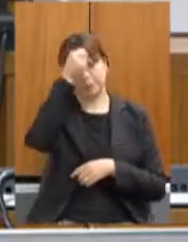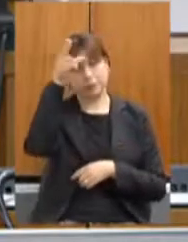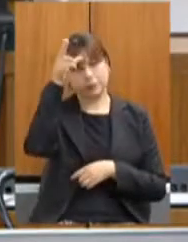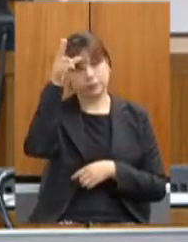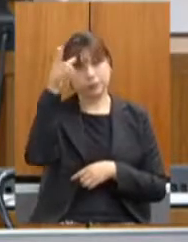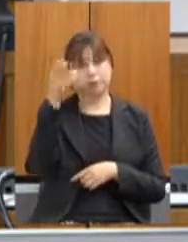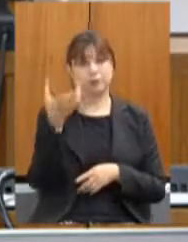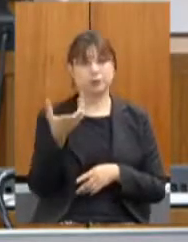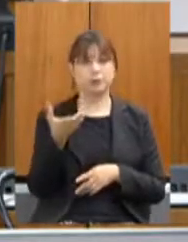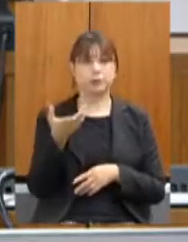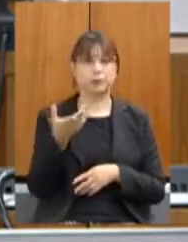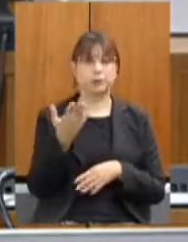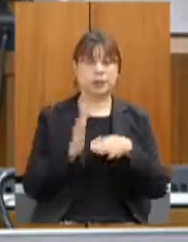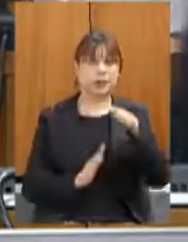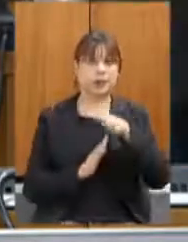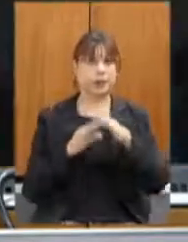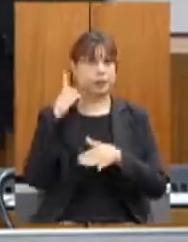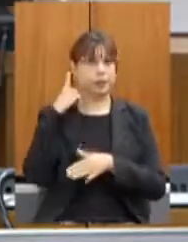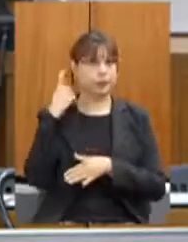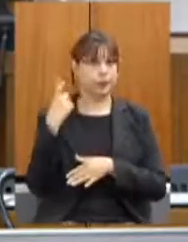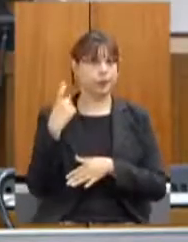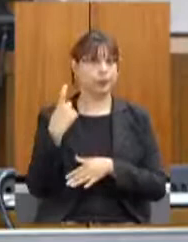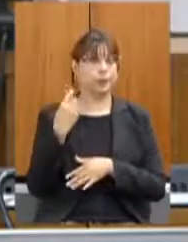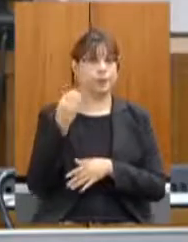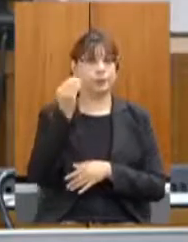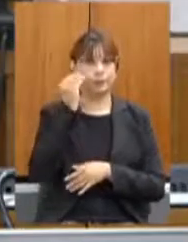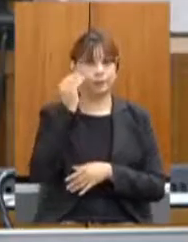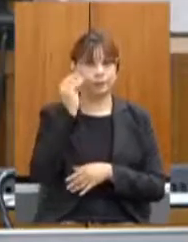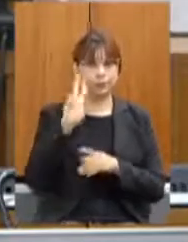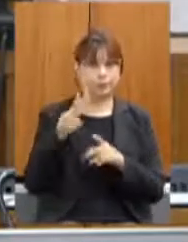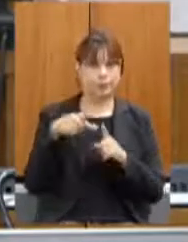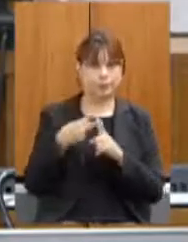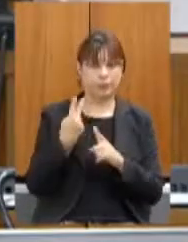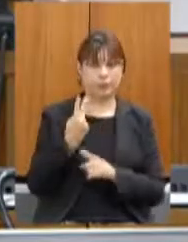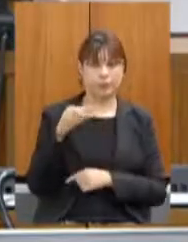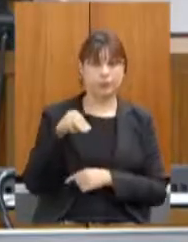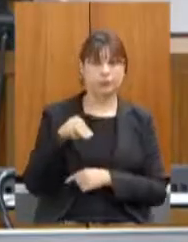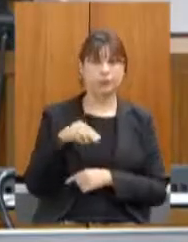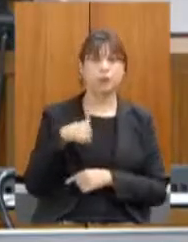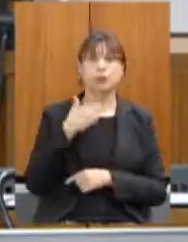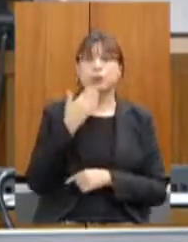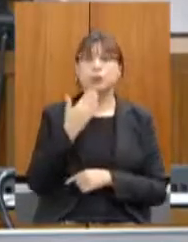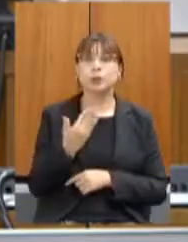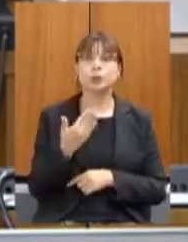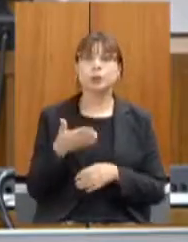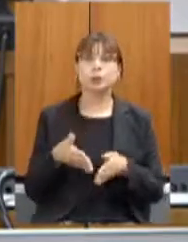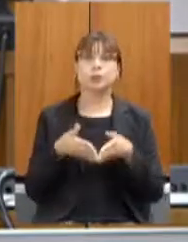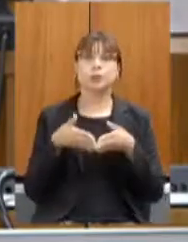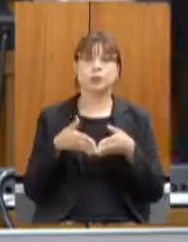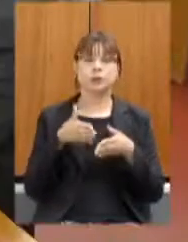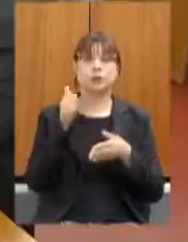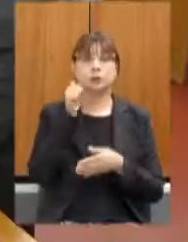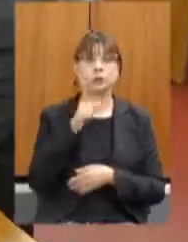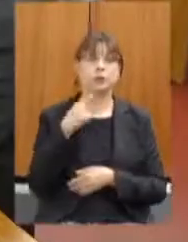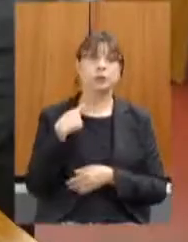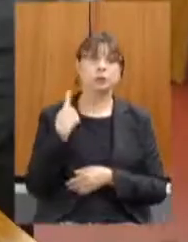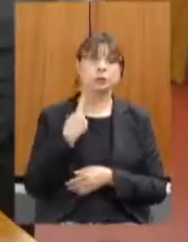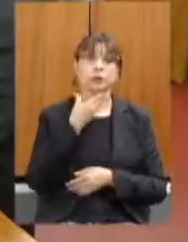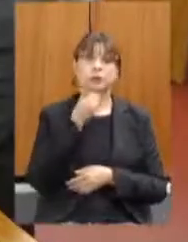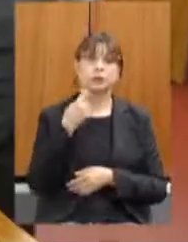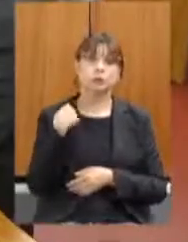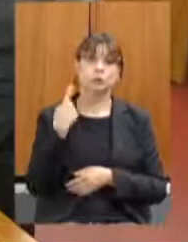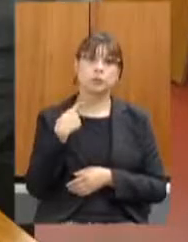suporte de continuar nós vamos dar mais eu vou ter dois minutos eu só queria pedir a gentileza a senhoras deputadas e senhores